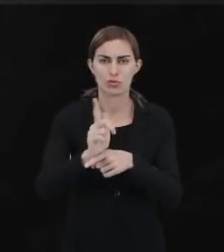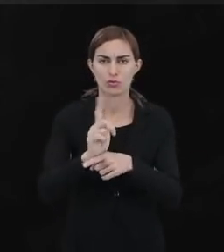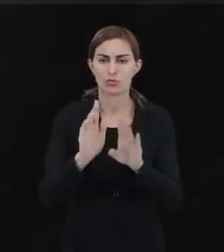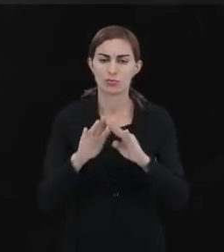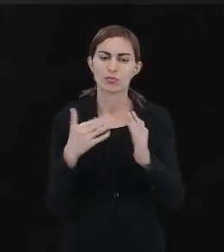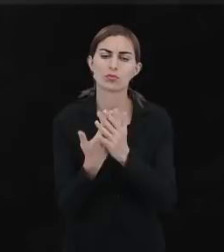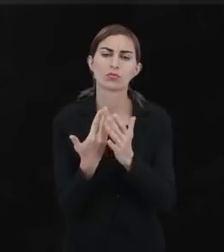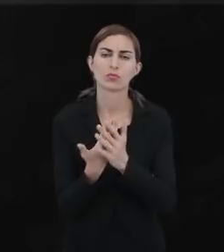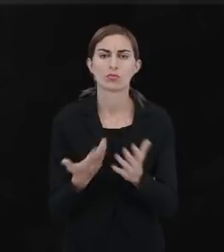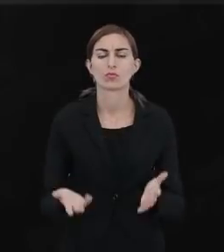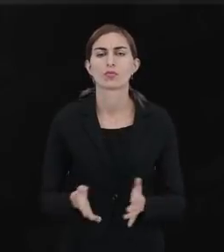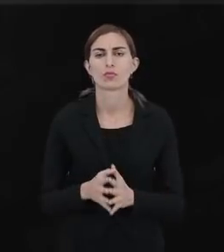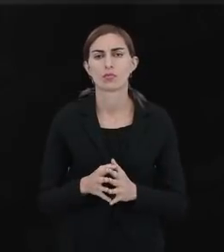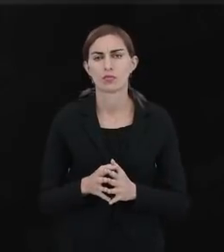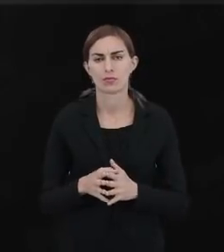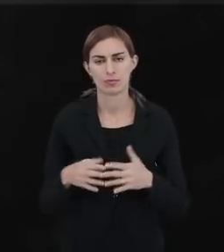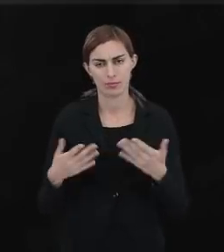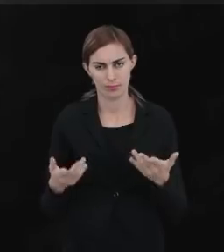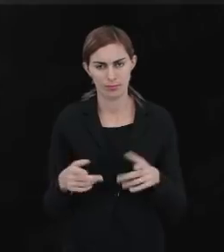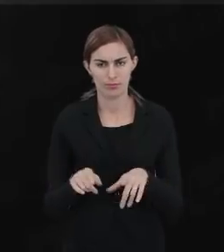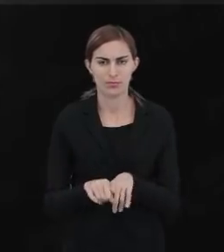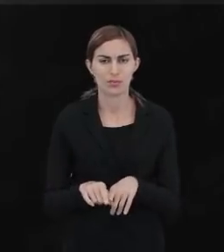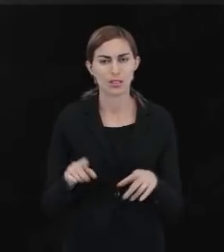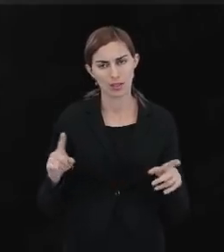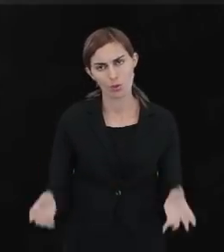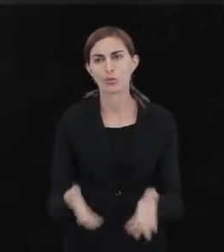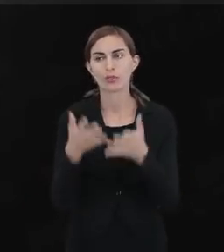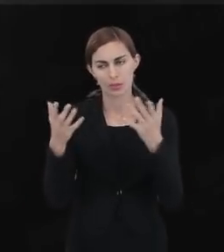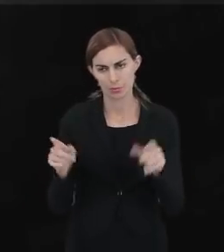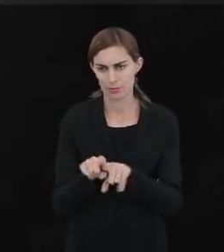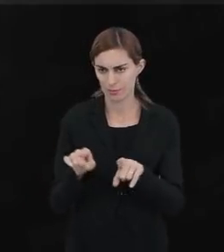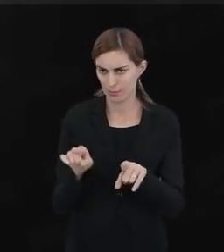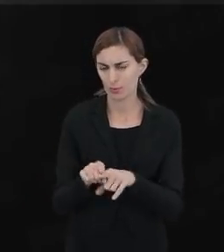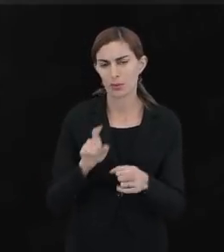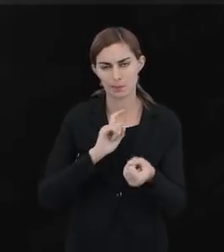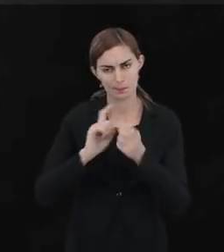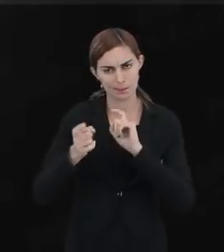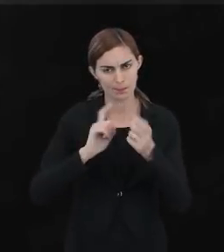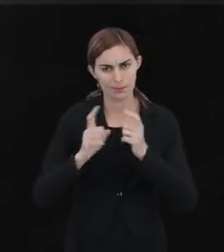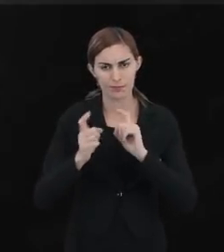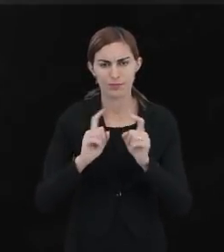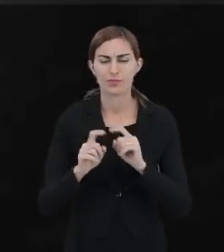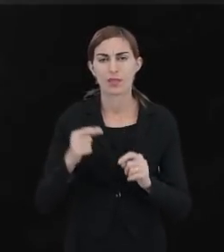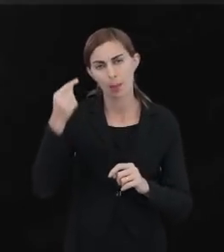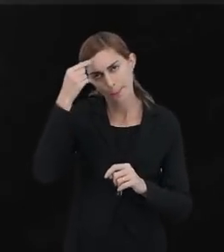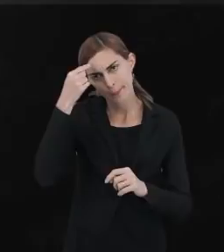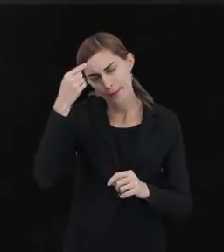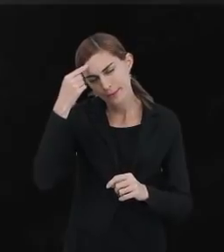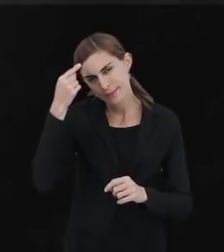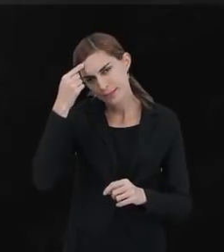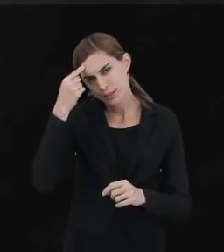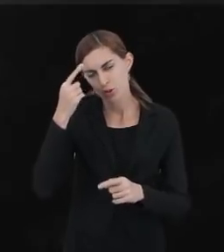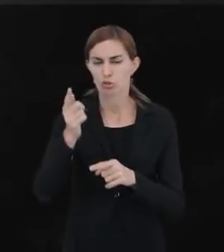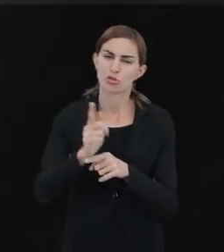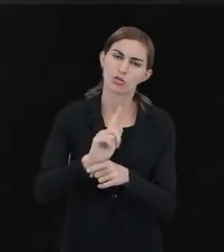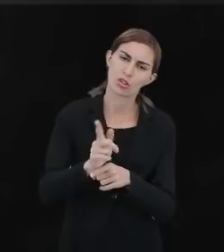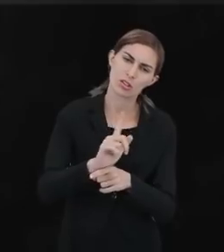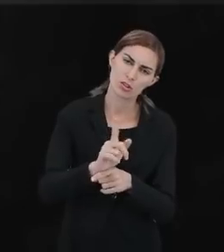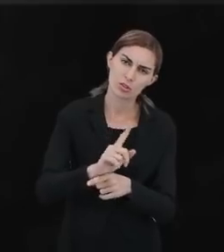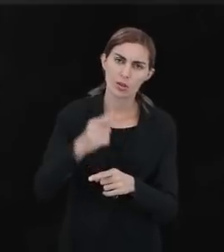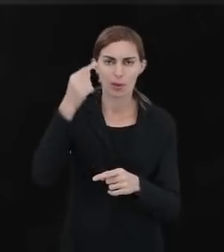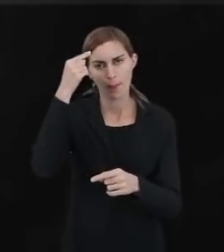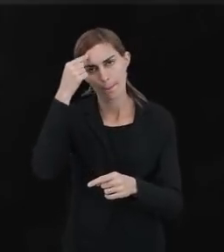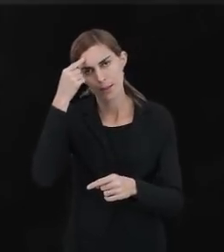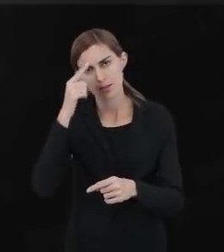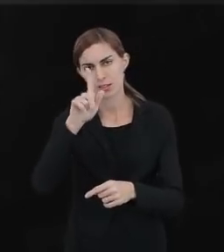da escola ou gestão escolar gostaria de contribuir também nessa discussão é pensando gestão e